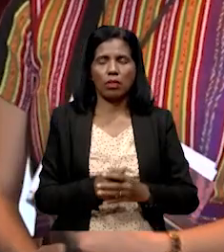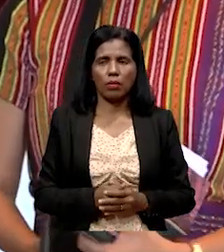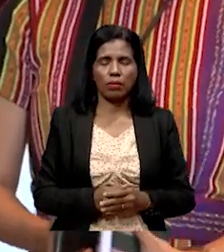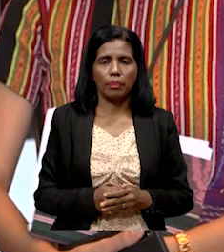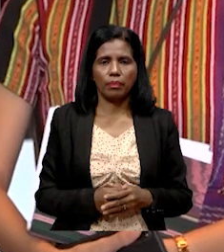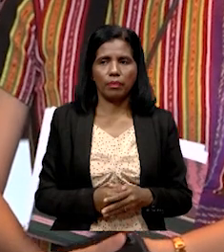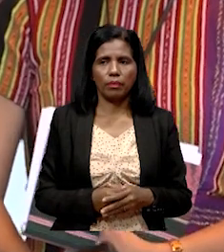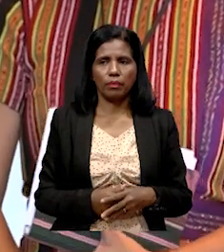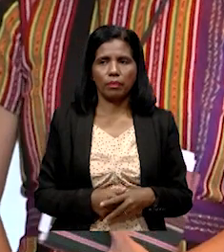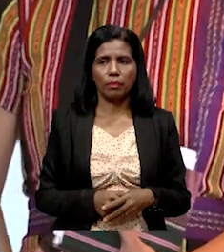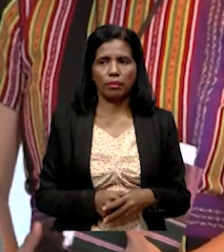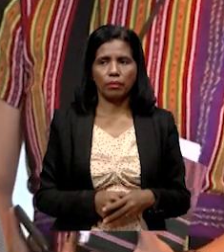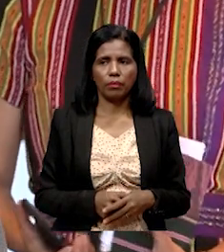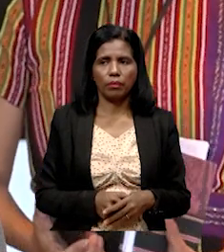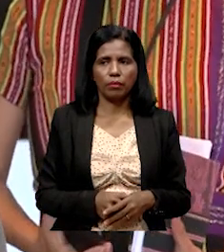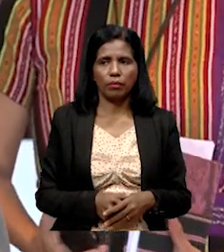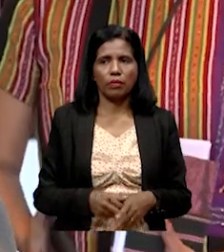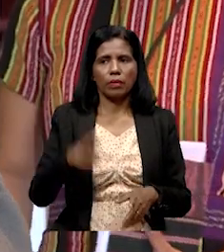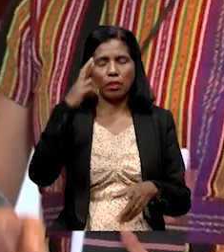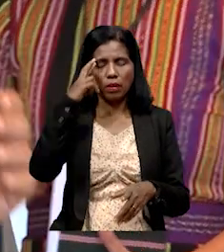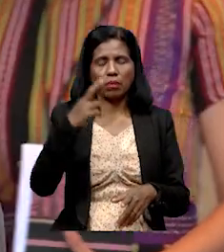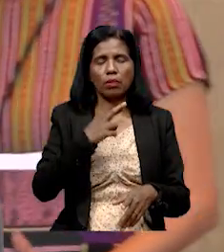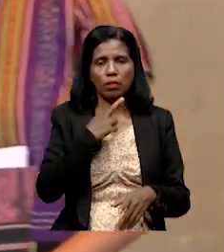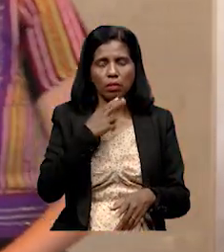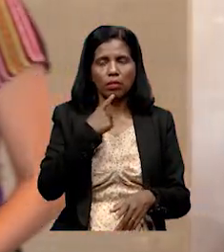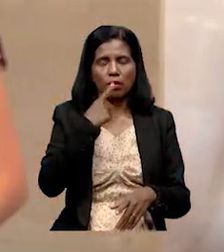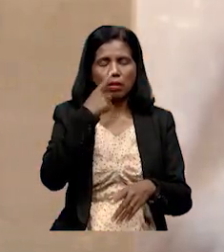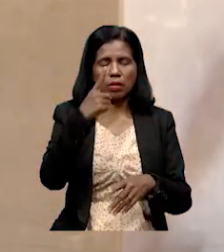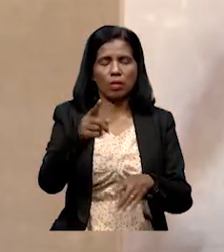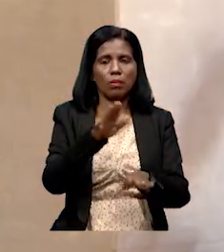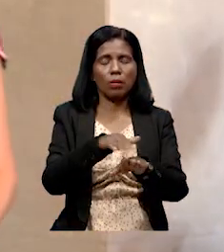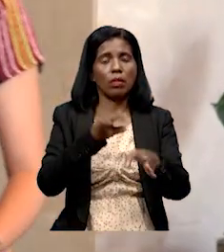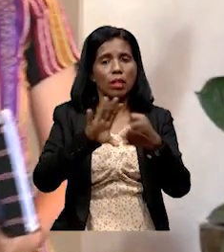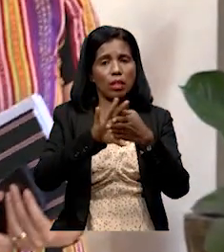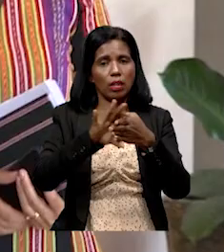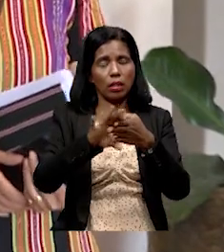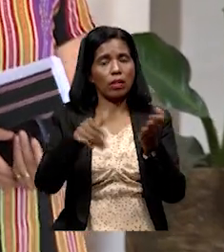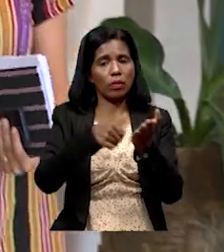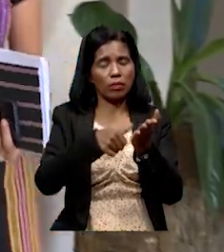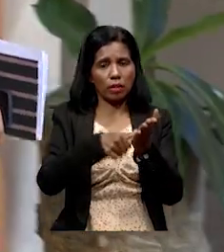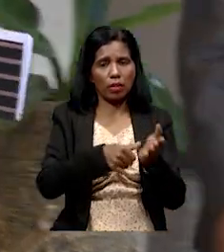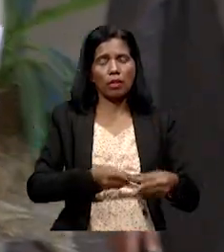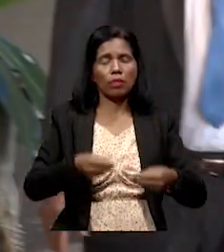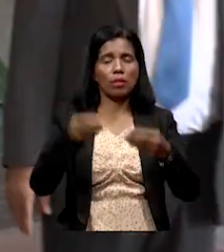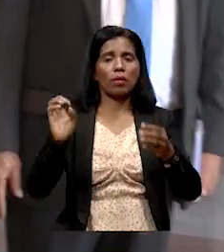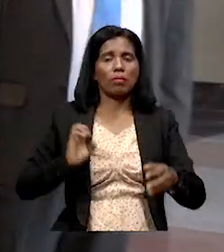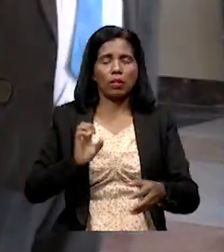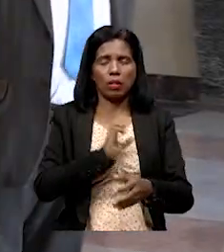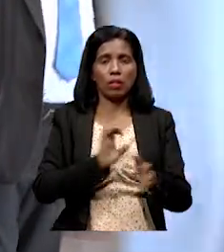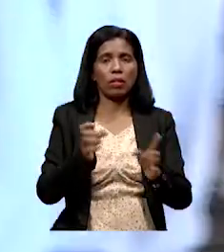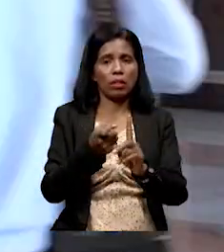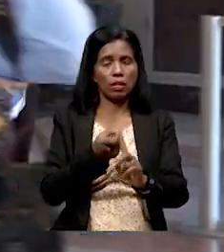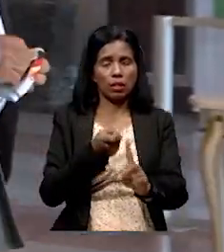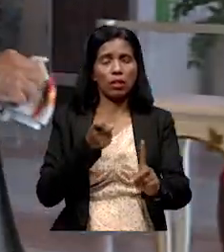idane. Além de ne, José Ramos Horta Mos haruka ona convite informal ba embaixador Sira Husi ASEAN